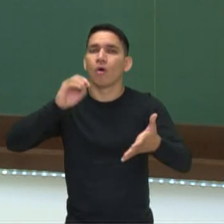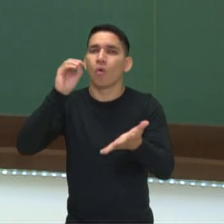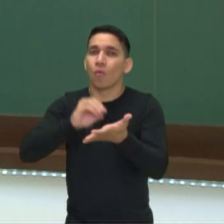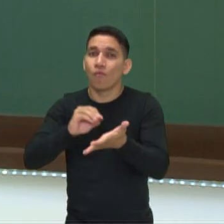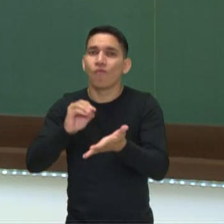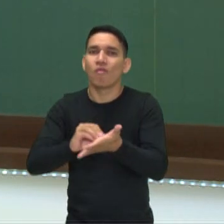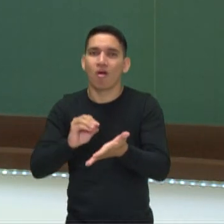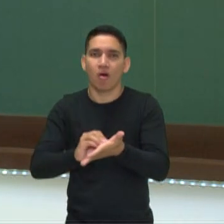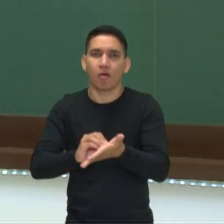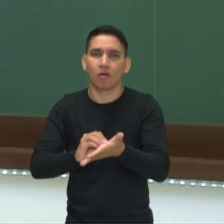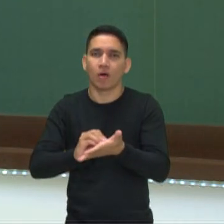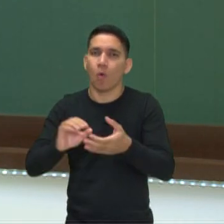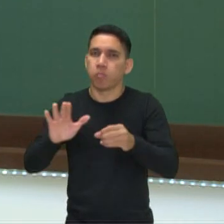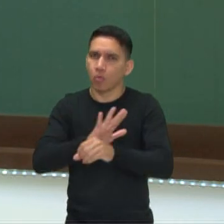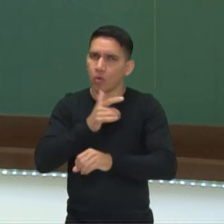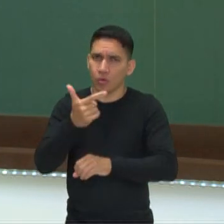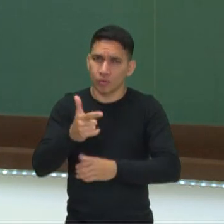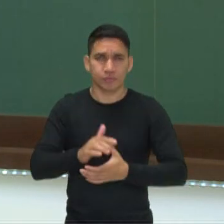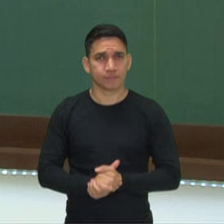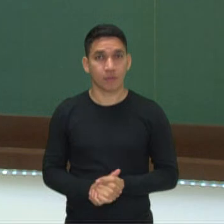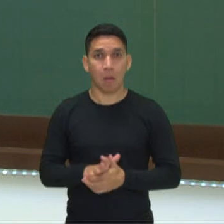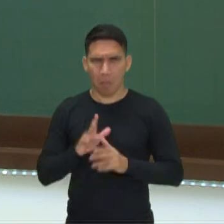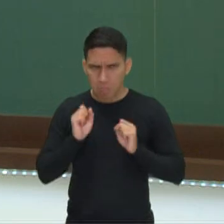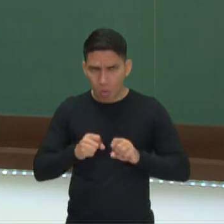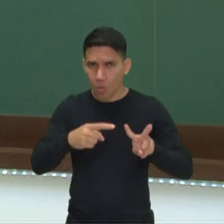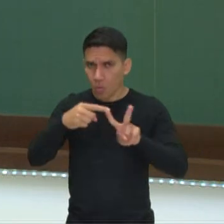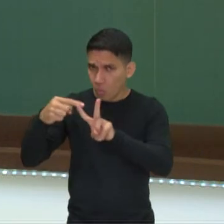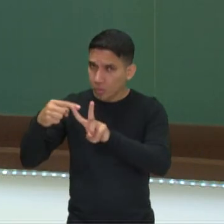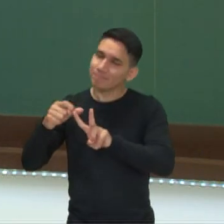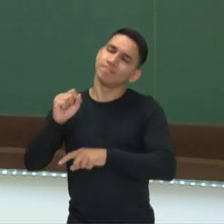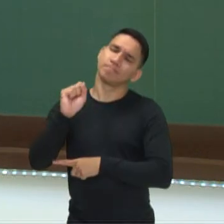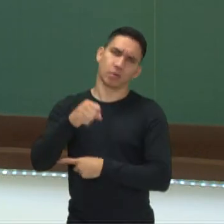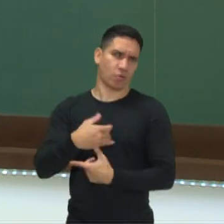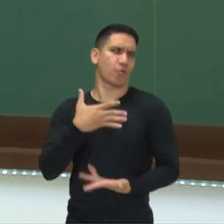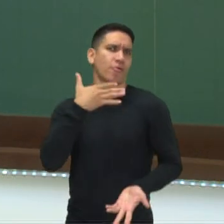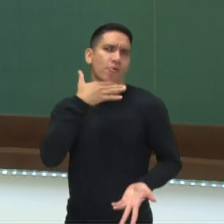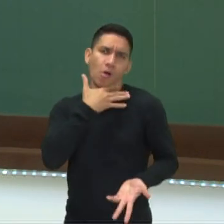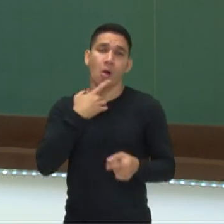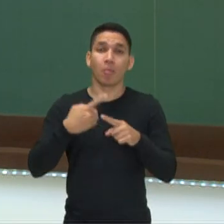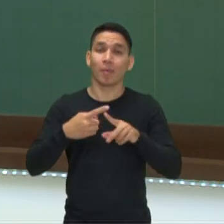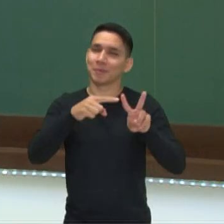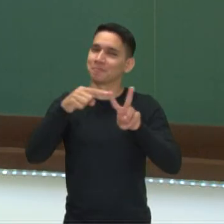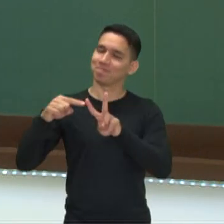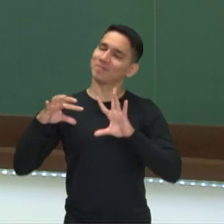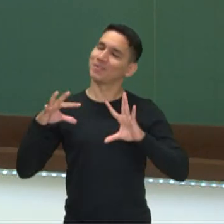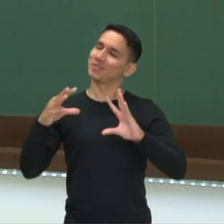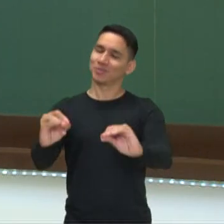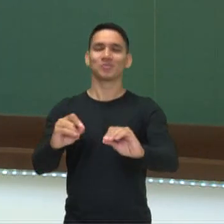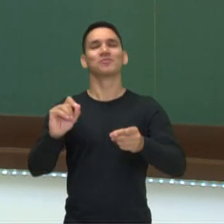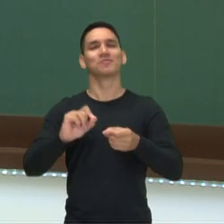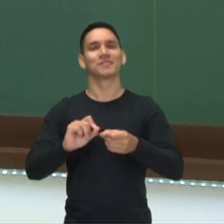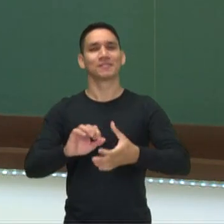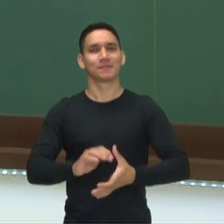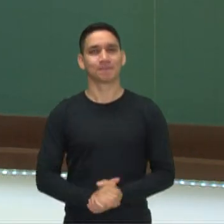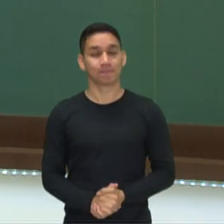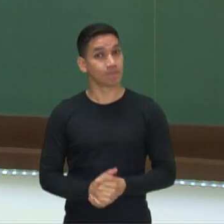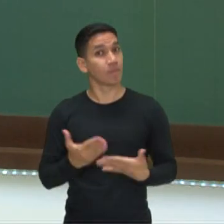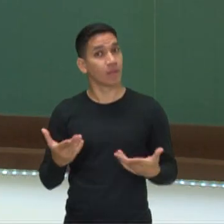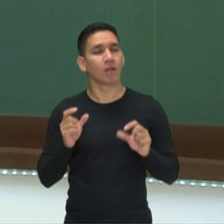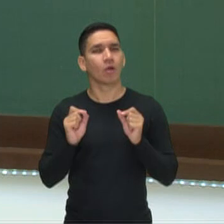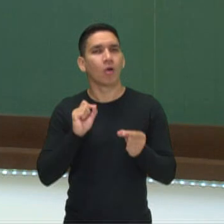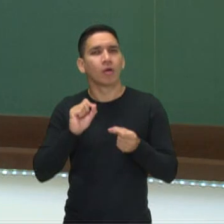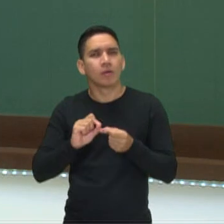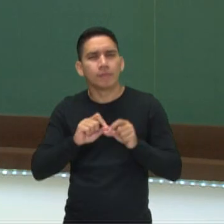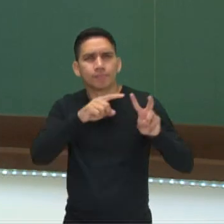incompleta. Mas eu posso usar Bhaskara? Claro que pode, porque Bhaskara resolve tudo, ok? Então, para